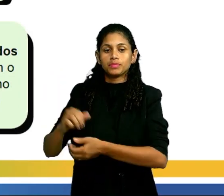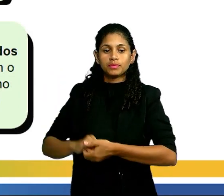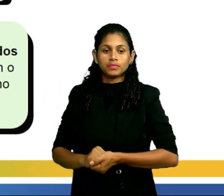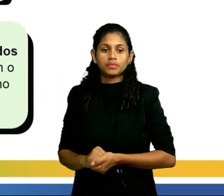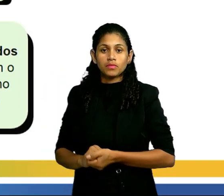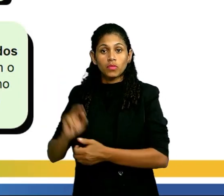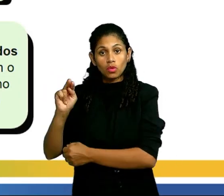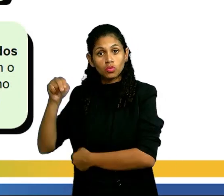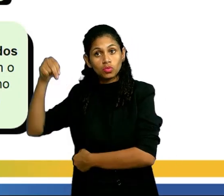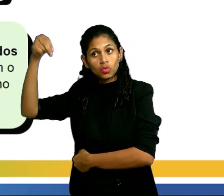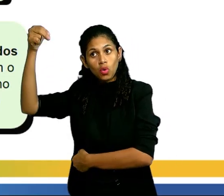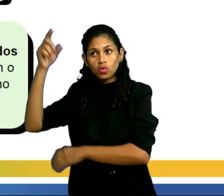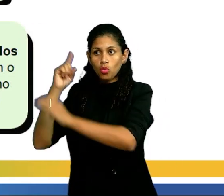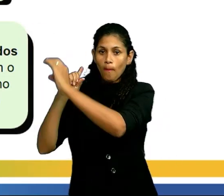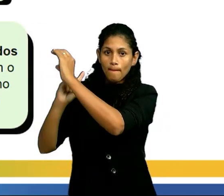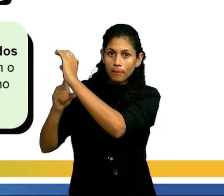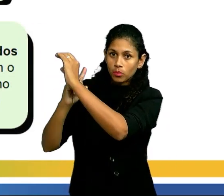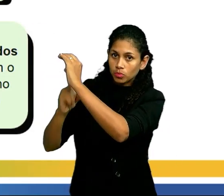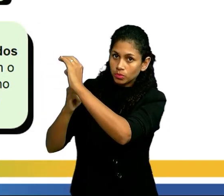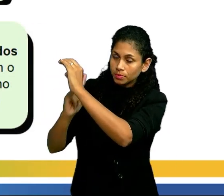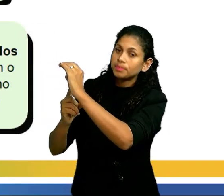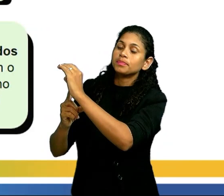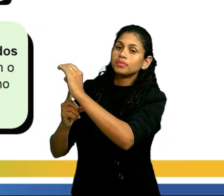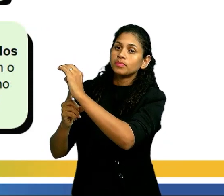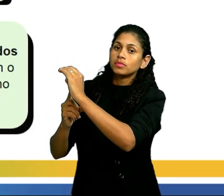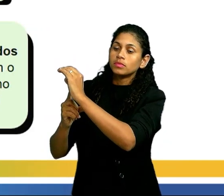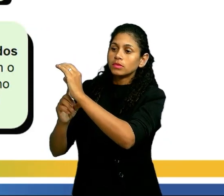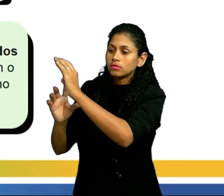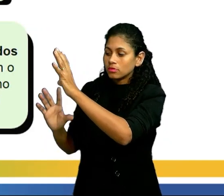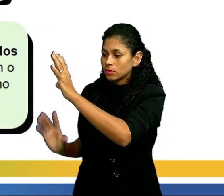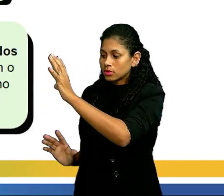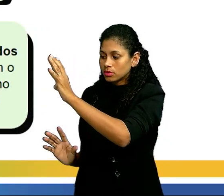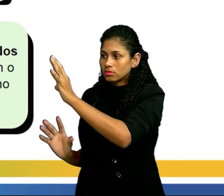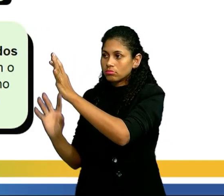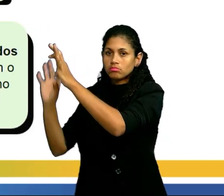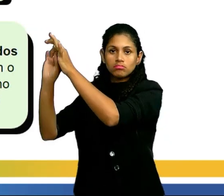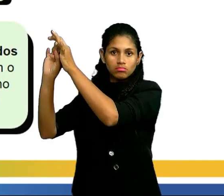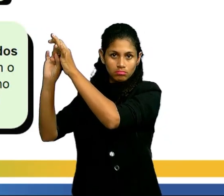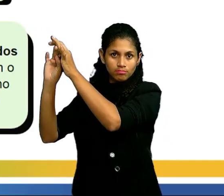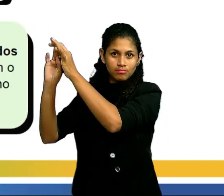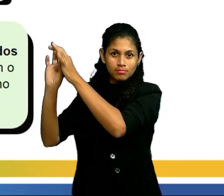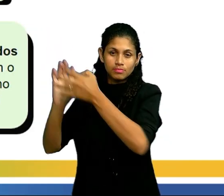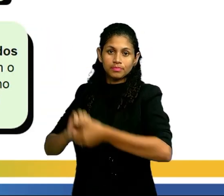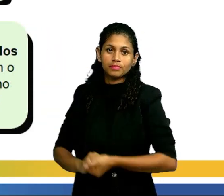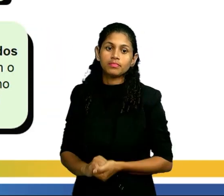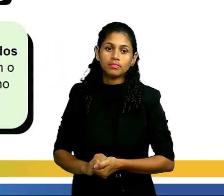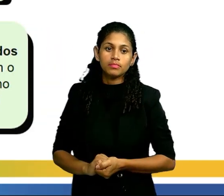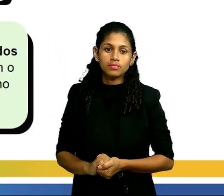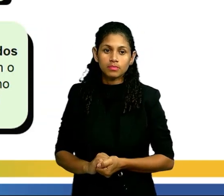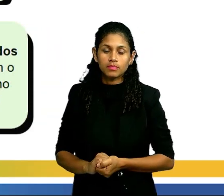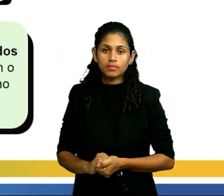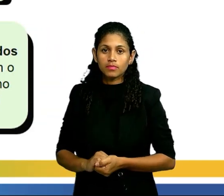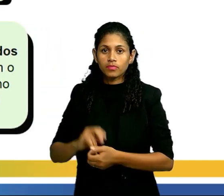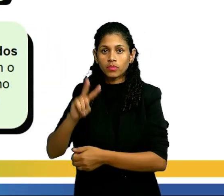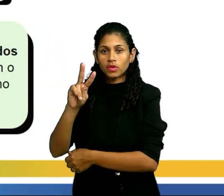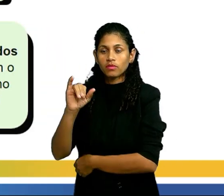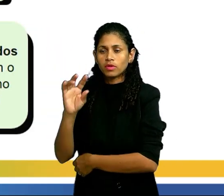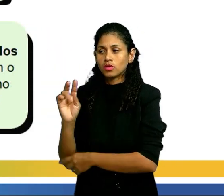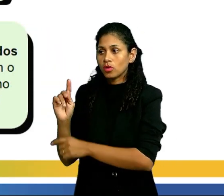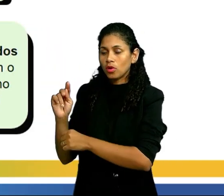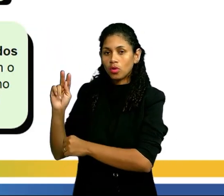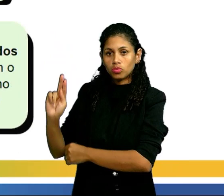parte norte, os comunistas vão tentar unificar, né? E vice-versa. Então, o Vietnã do Norte, sendo